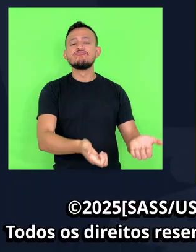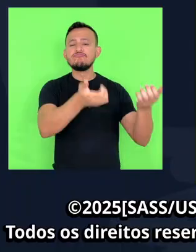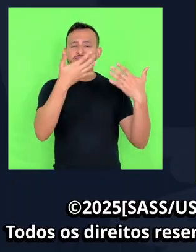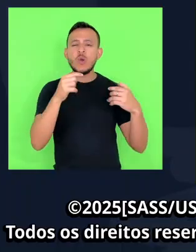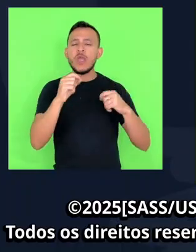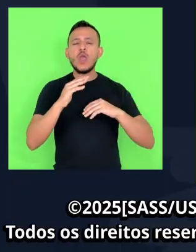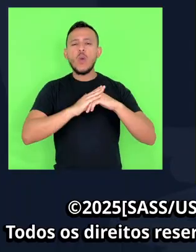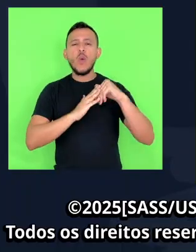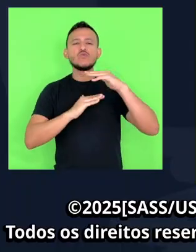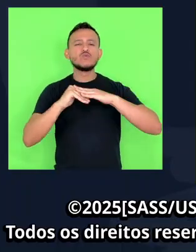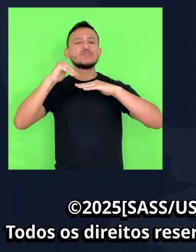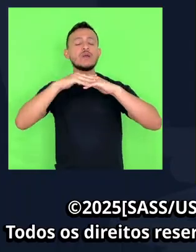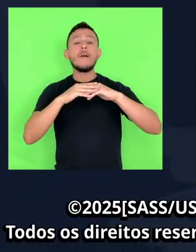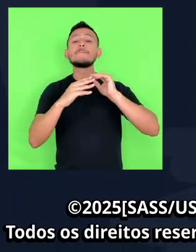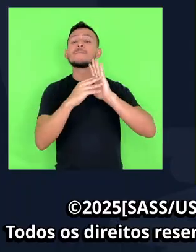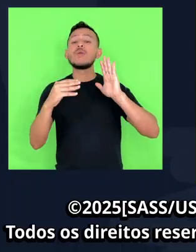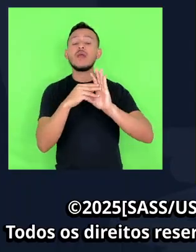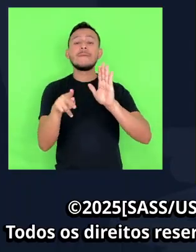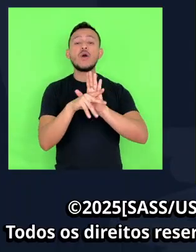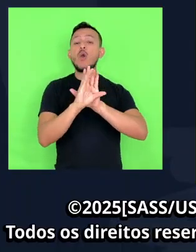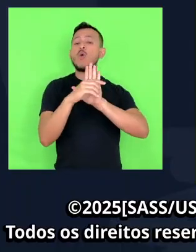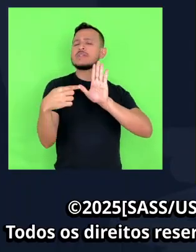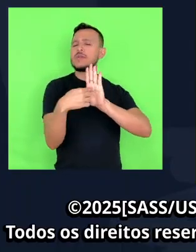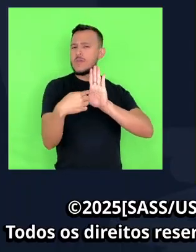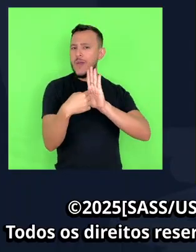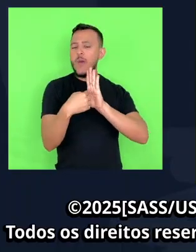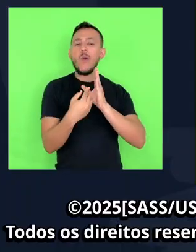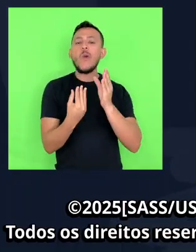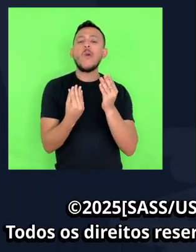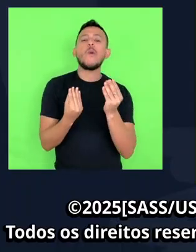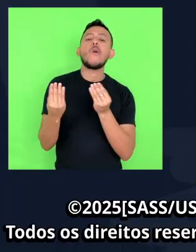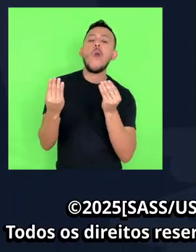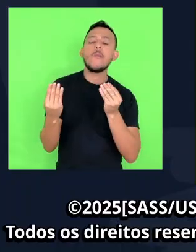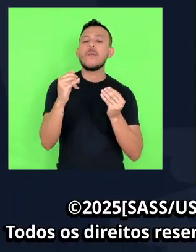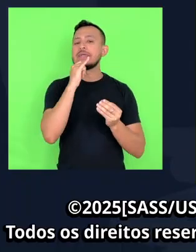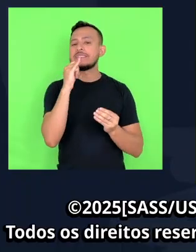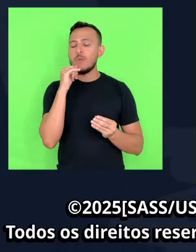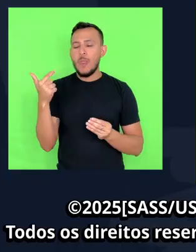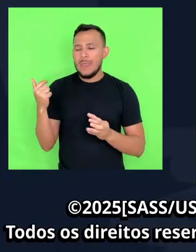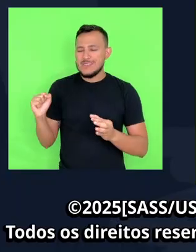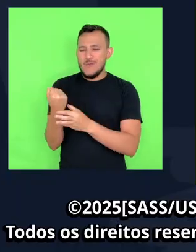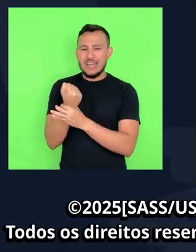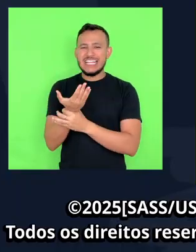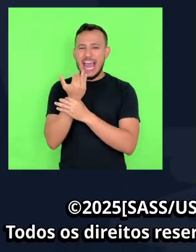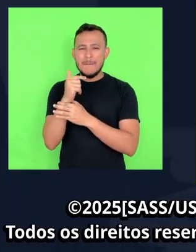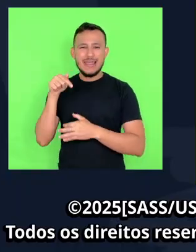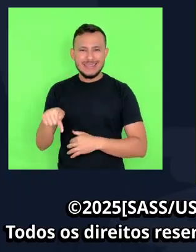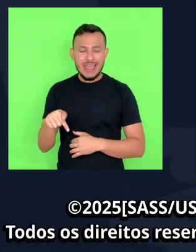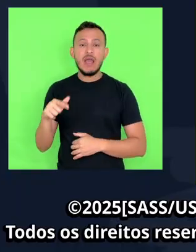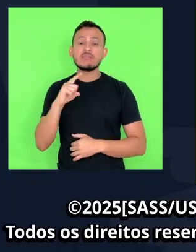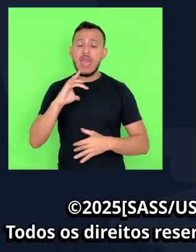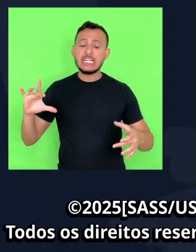uma construção de um modelo conceitual do porquê a insegurança alimentar